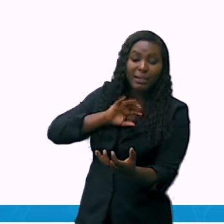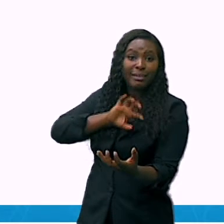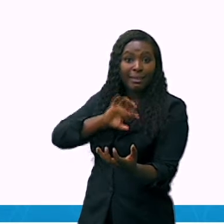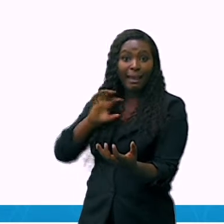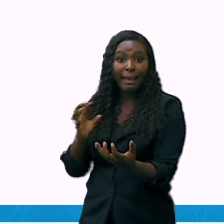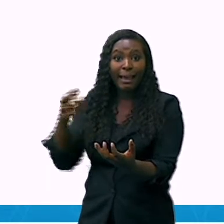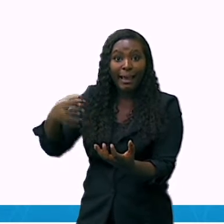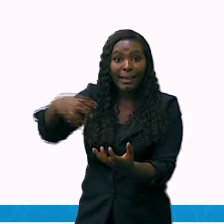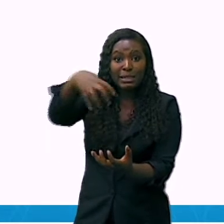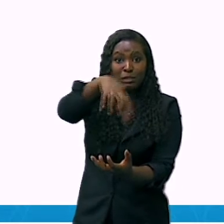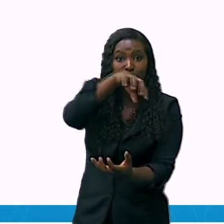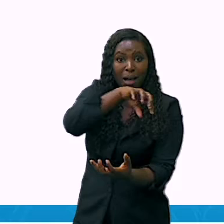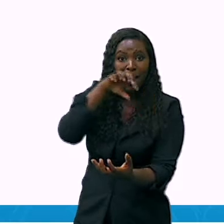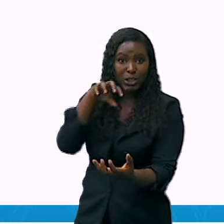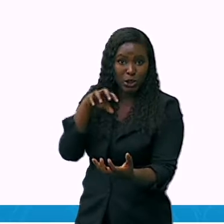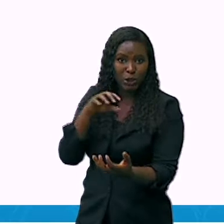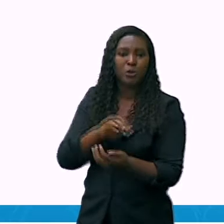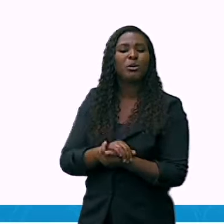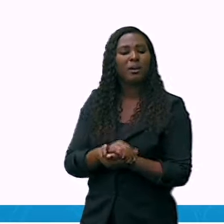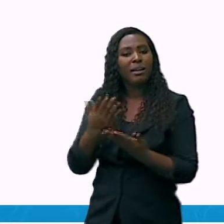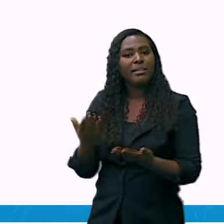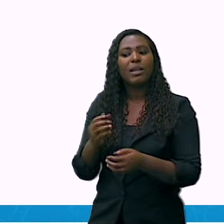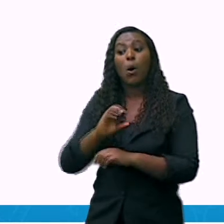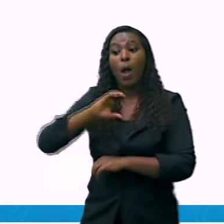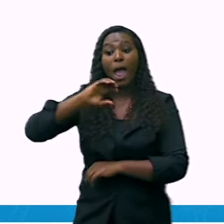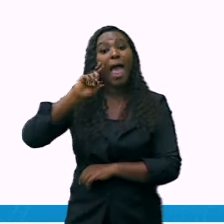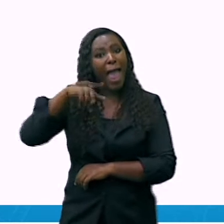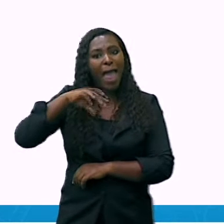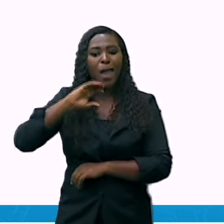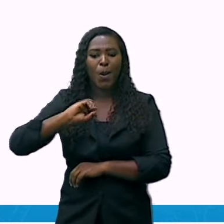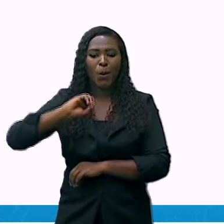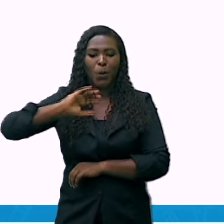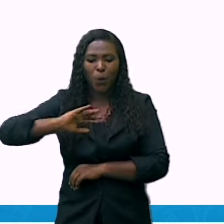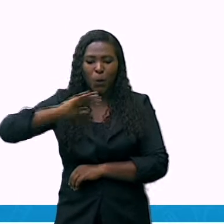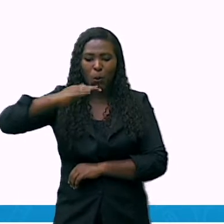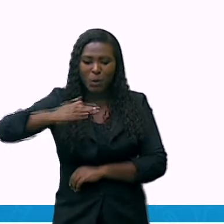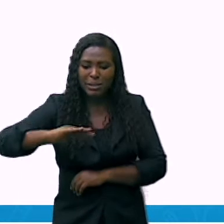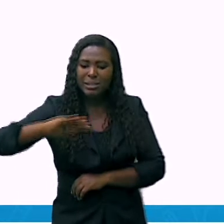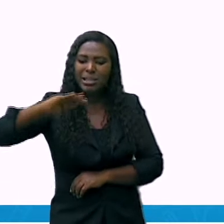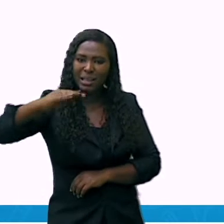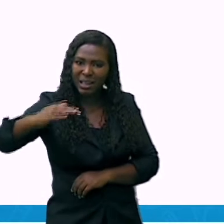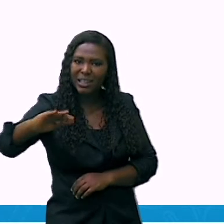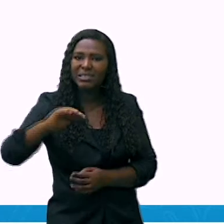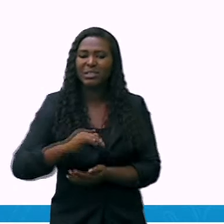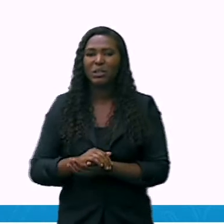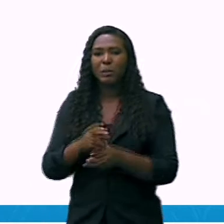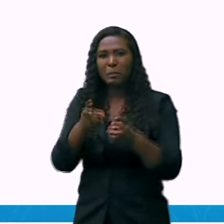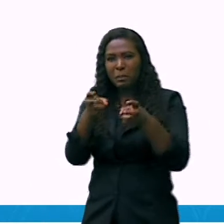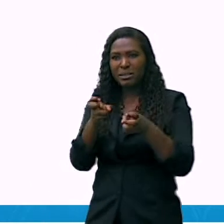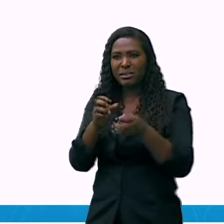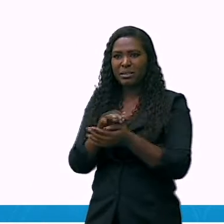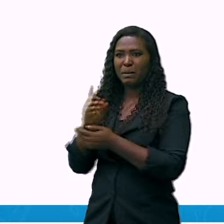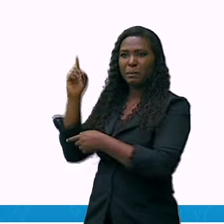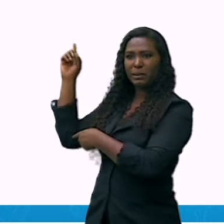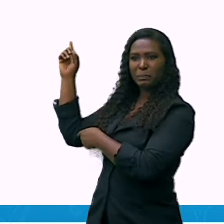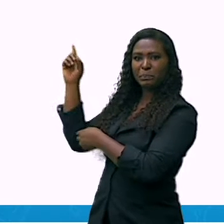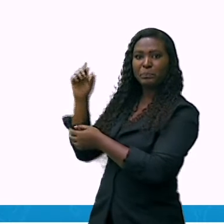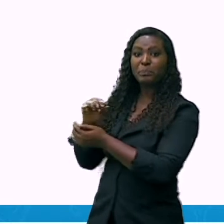espaços chamamos de oceanos. Identifique a presença do